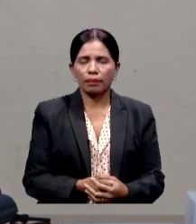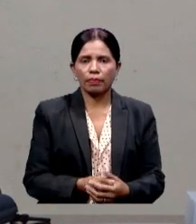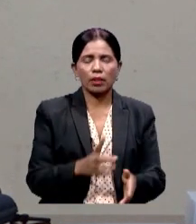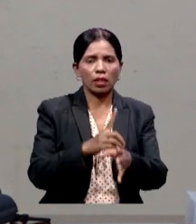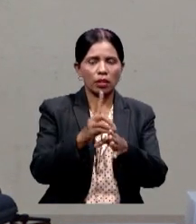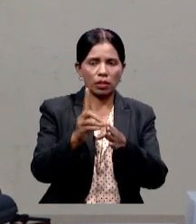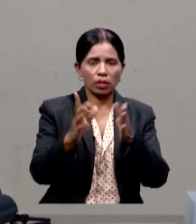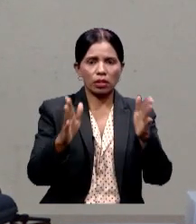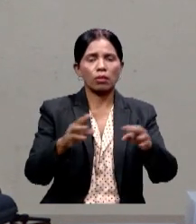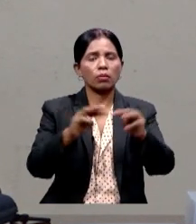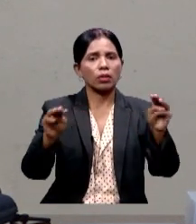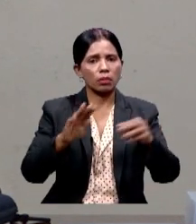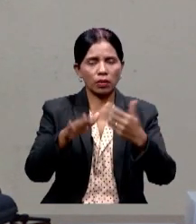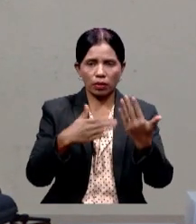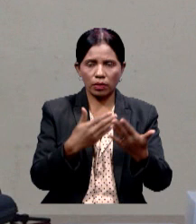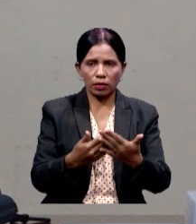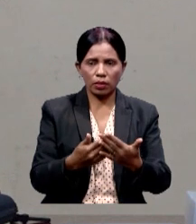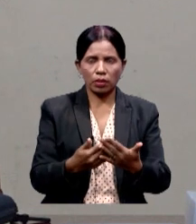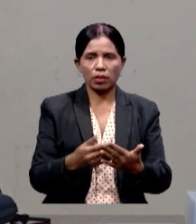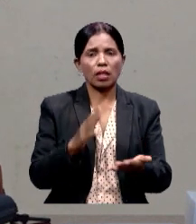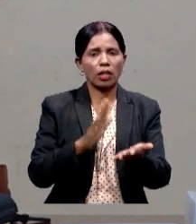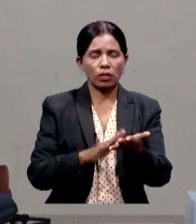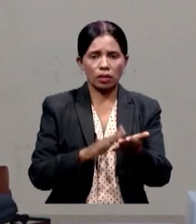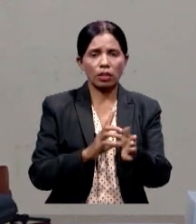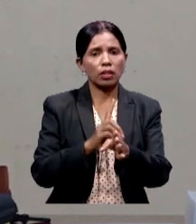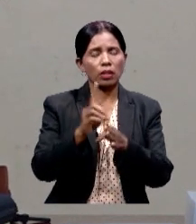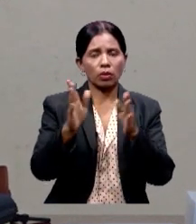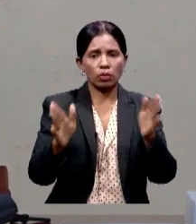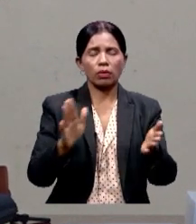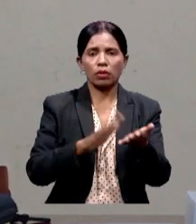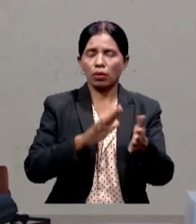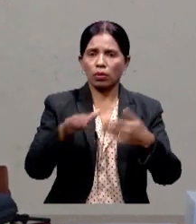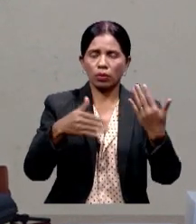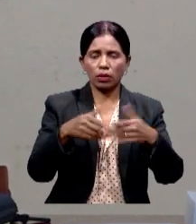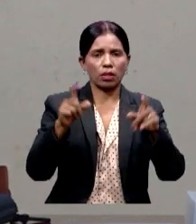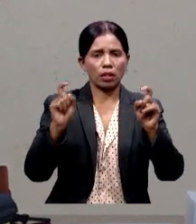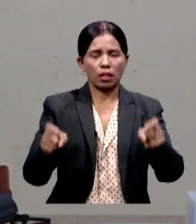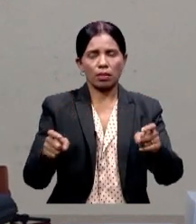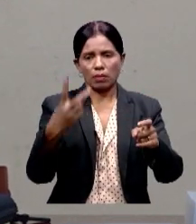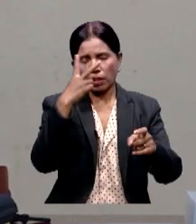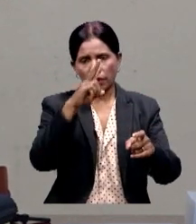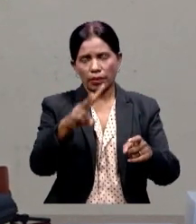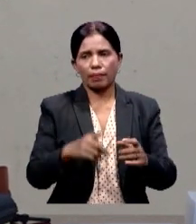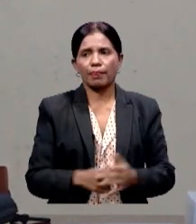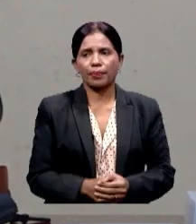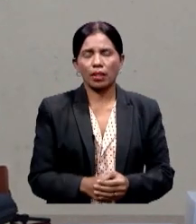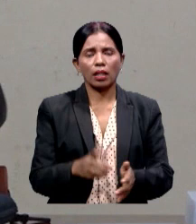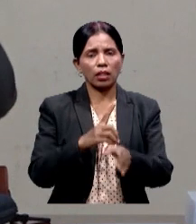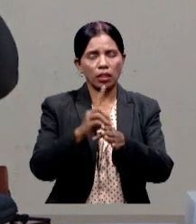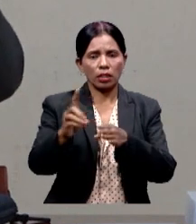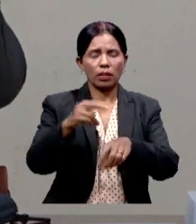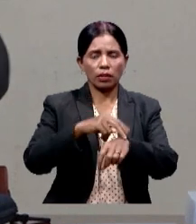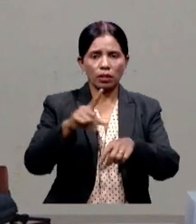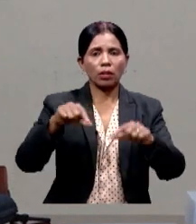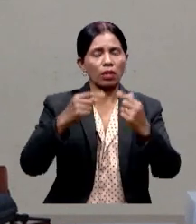da educação municipal, inspetor escolar Sira, tem que ir máximo. O Sira, direção nacional, mas equipa